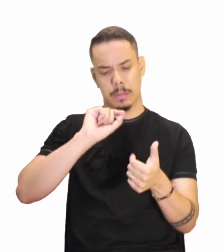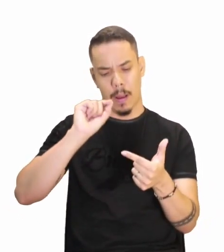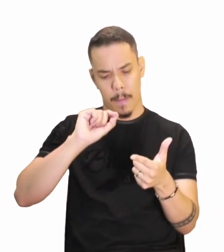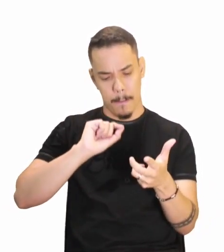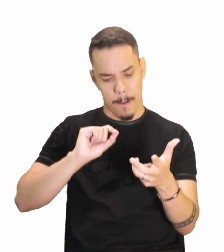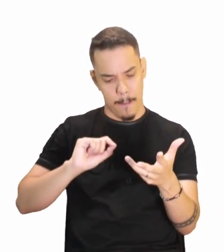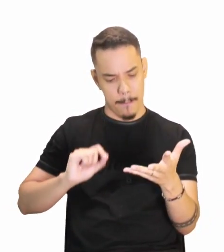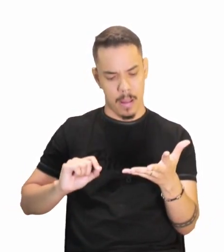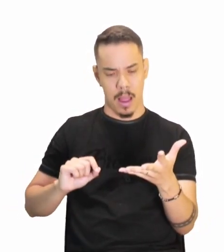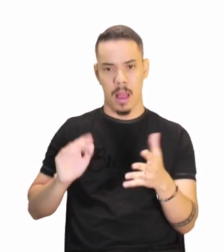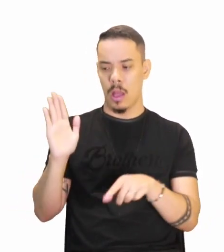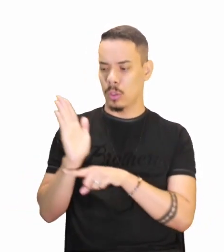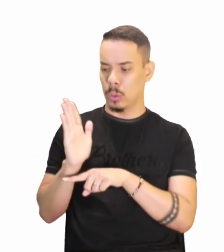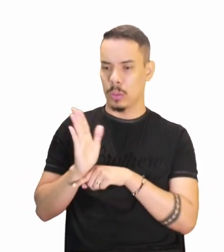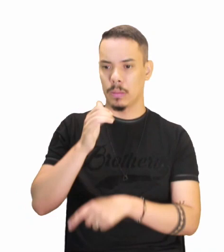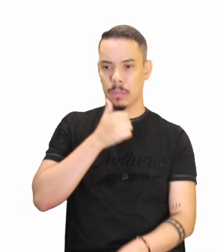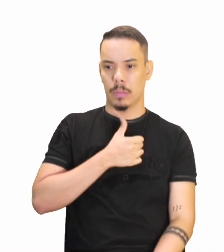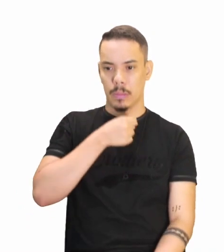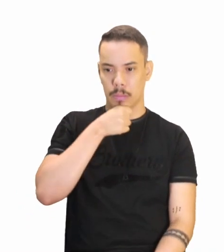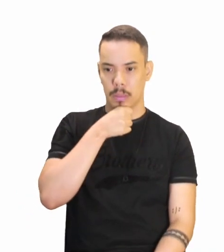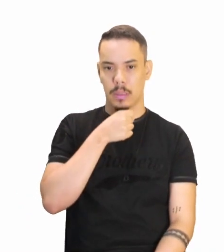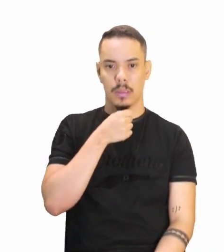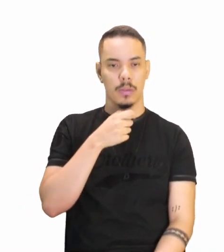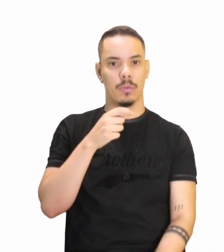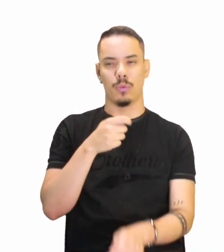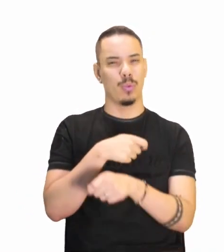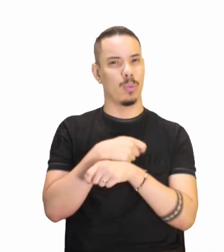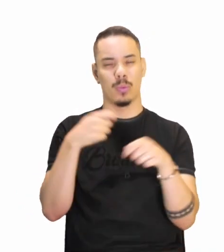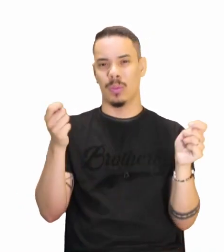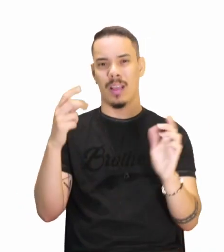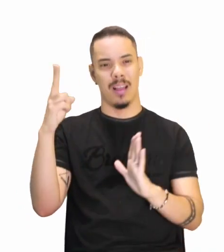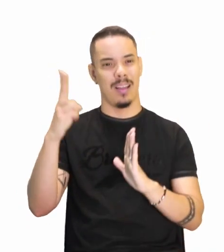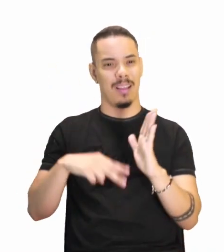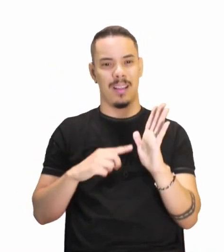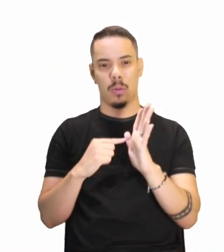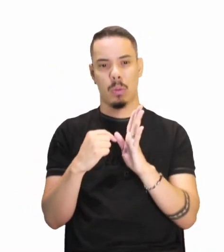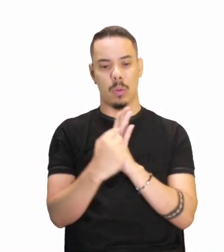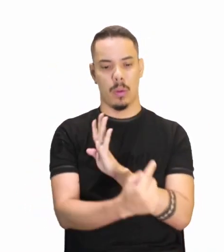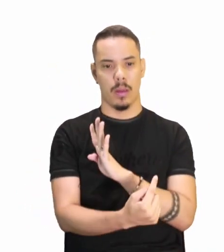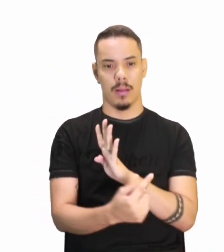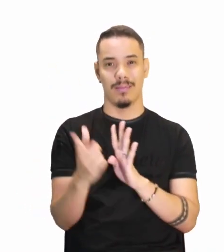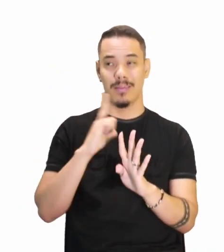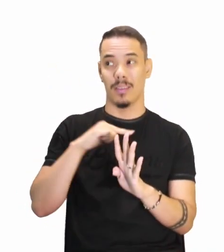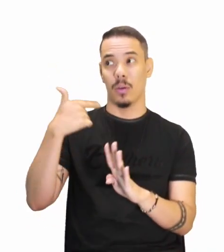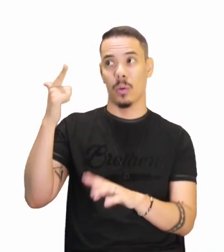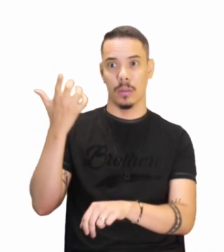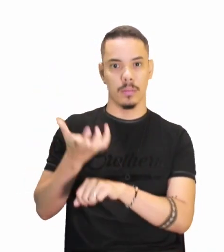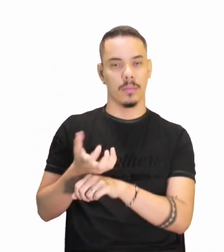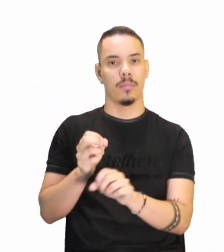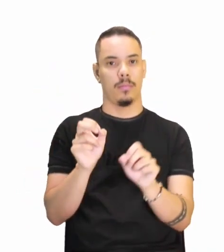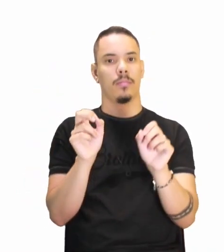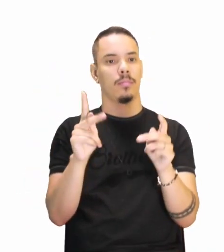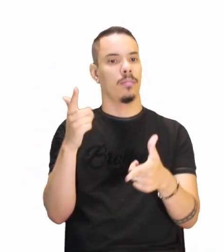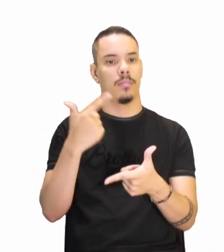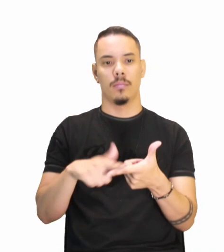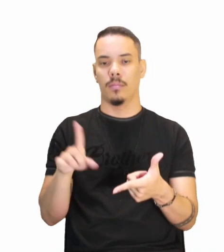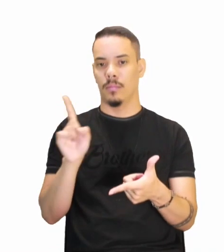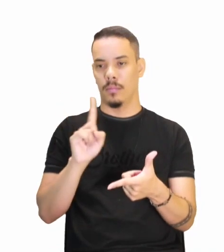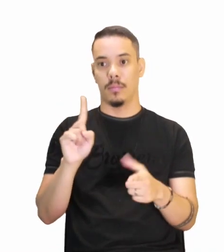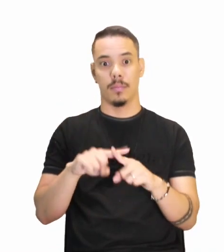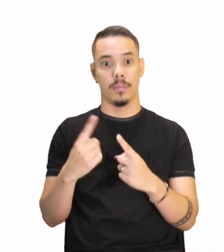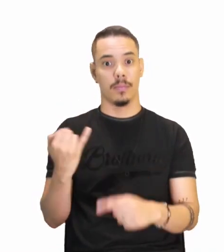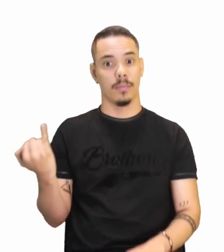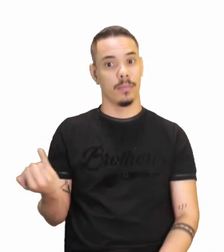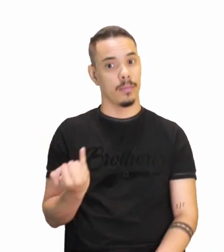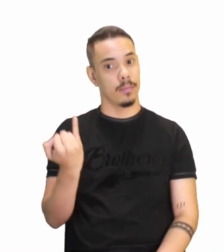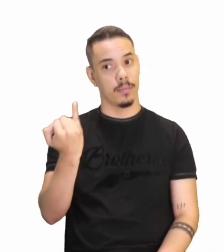atividades ajudar minha mãe não tá dando quase não tenho tempo tem as outras disciplina não tem problema mas o